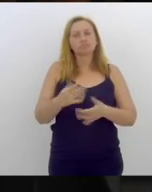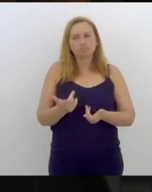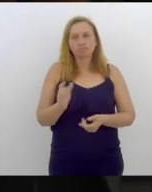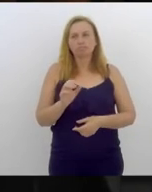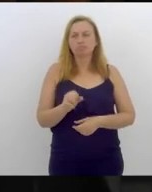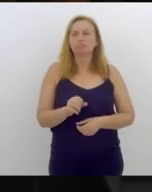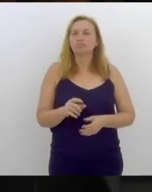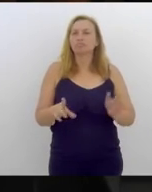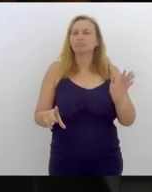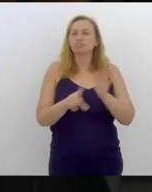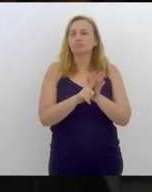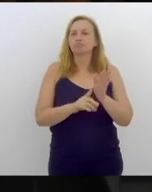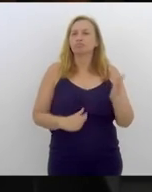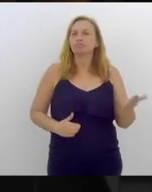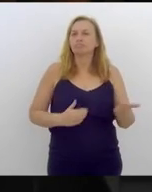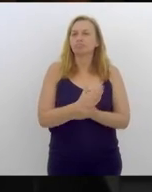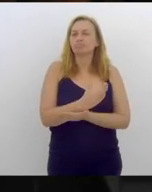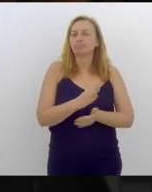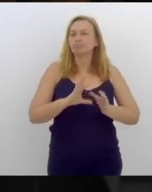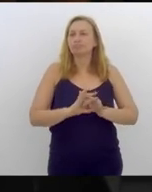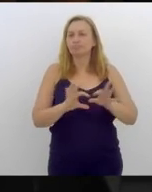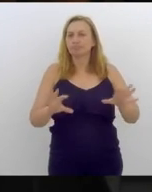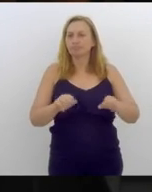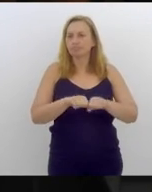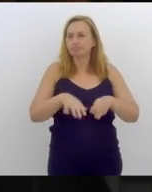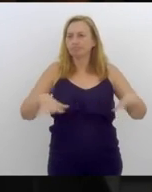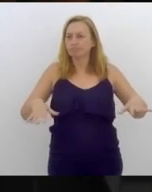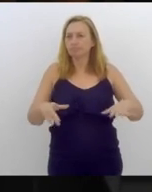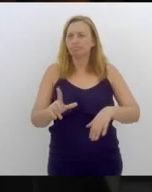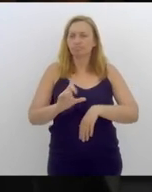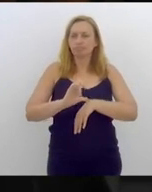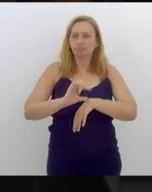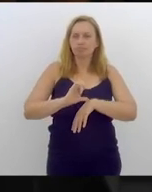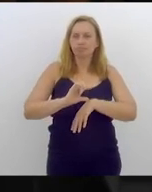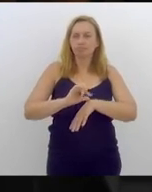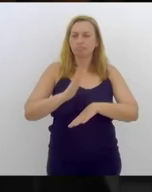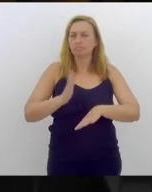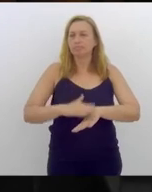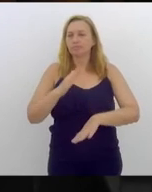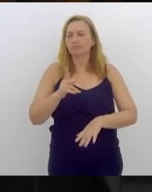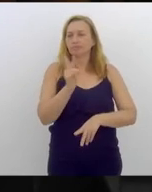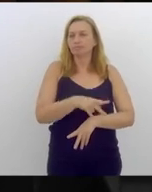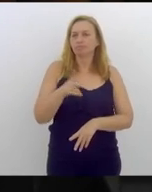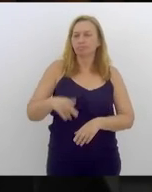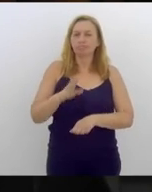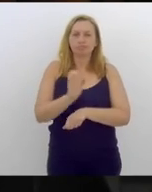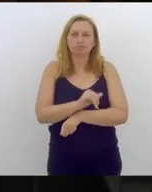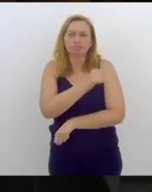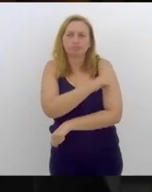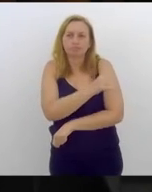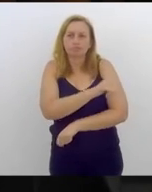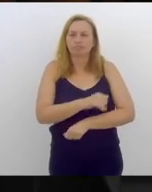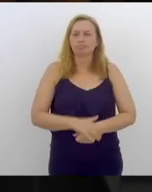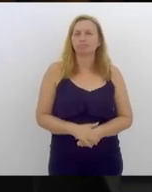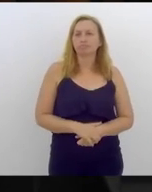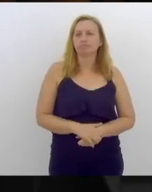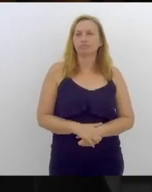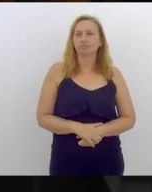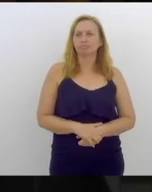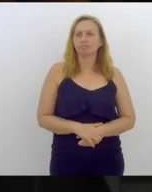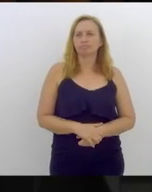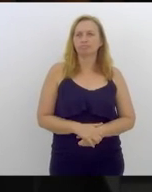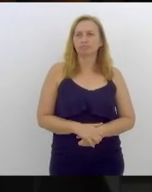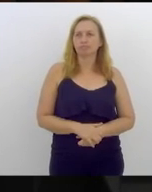uma lei aprovada que permite ampliação da carga horária dos professores do estado do Rio de Janeiro que foram